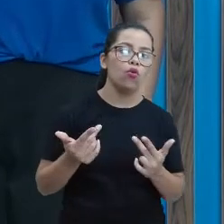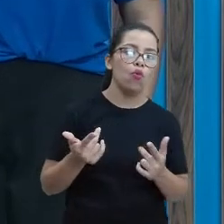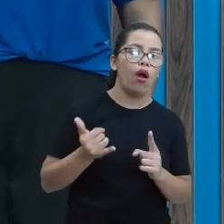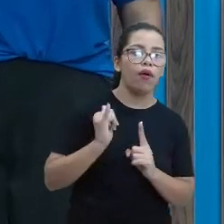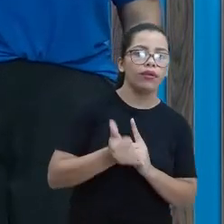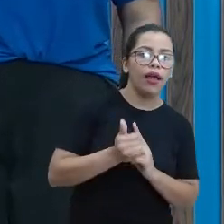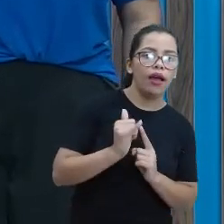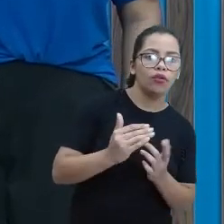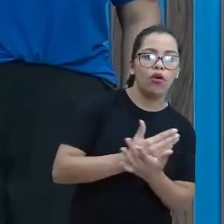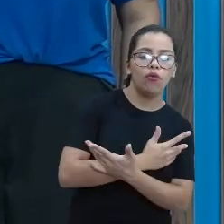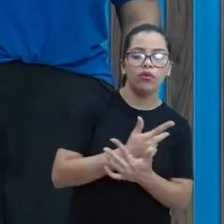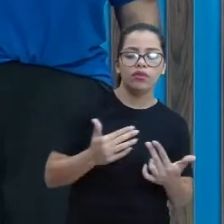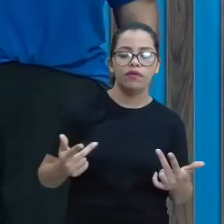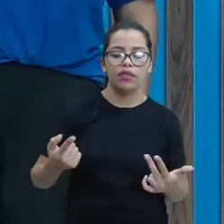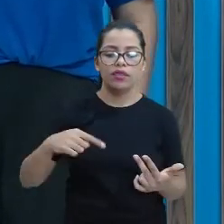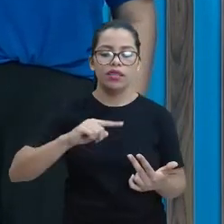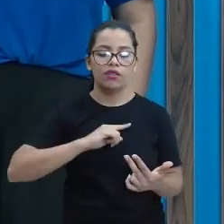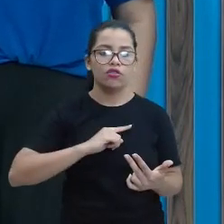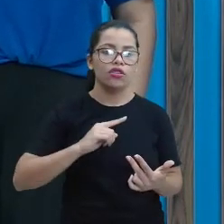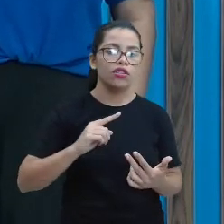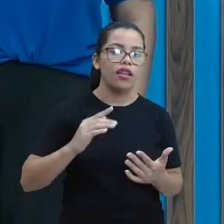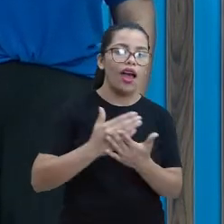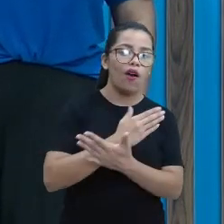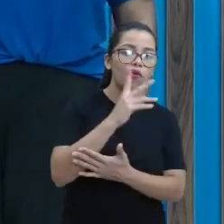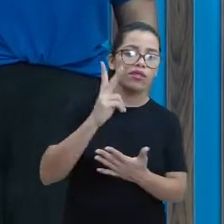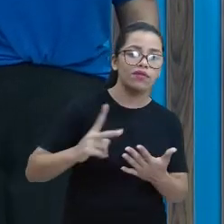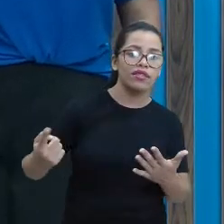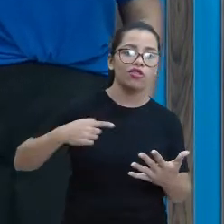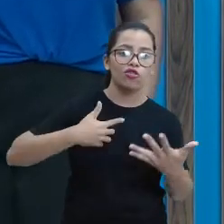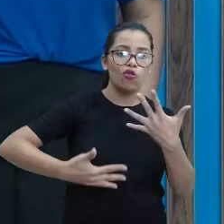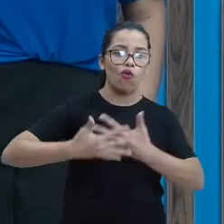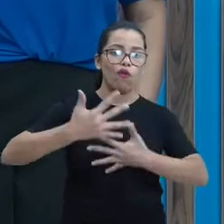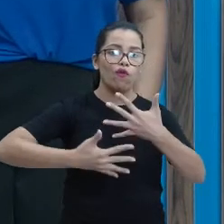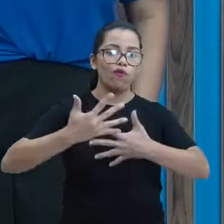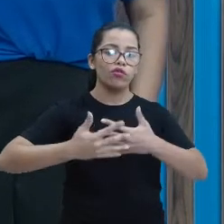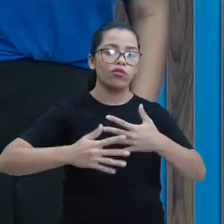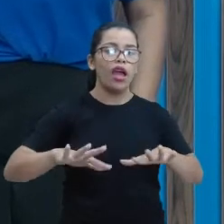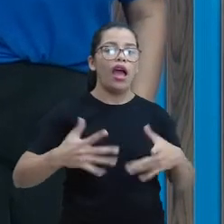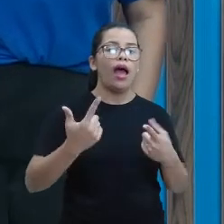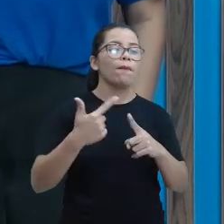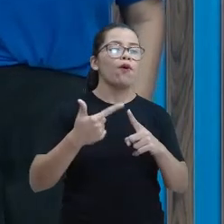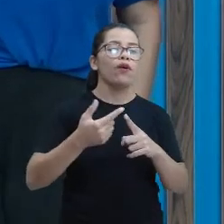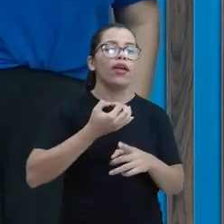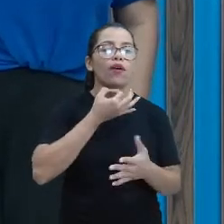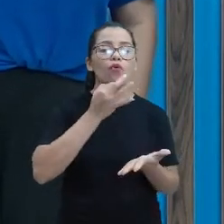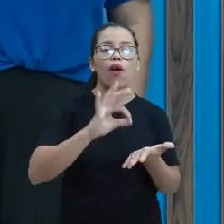gente confunde, né, dizendo que, porque o autor quis falar isso